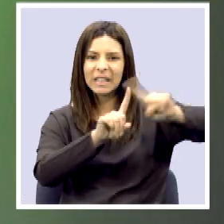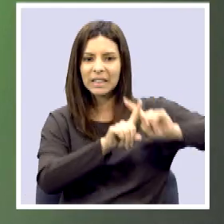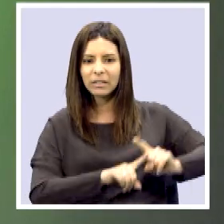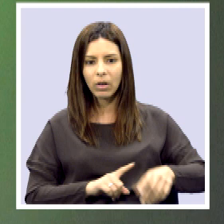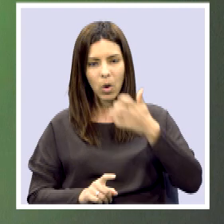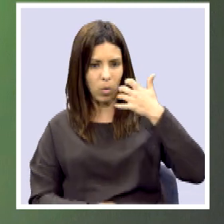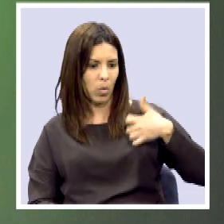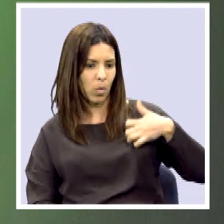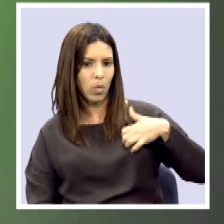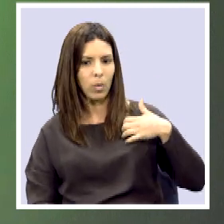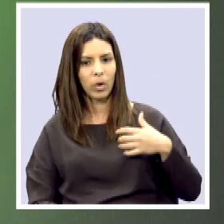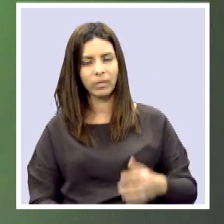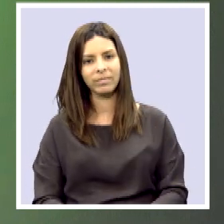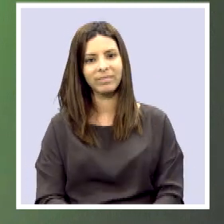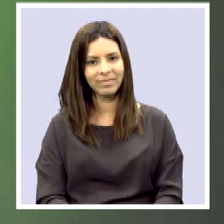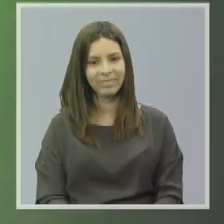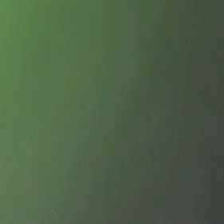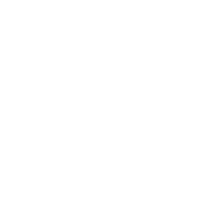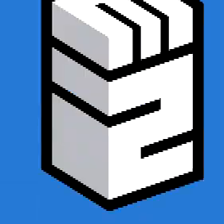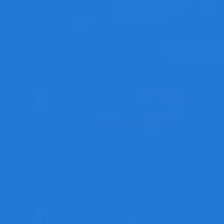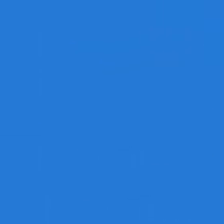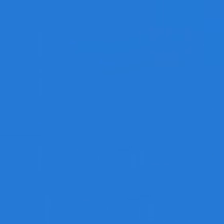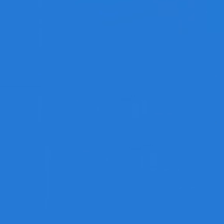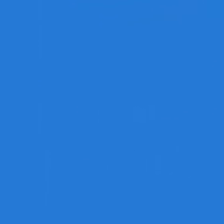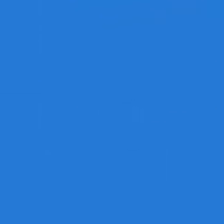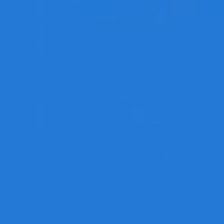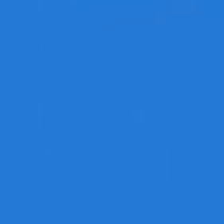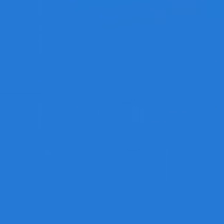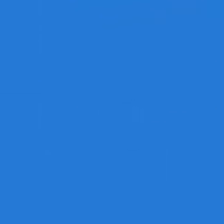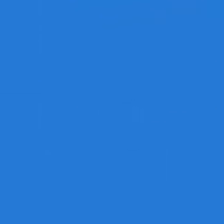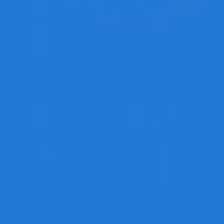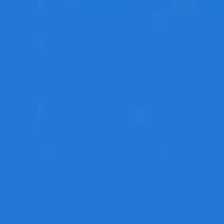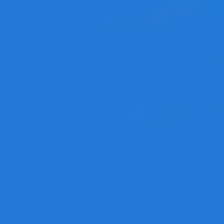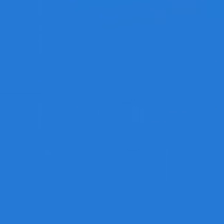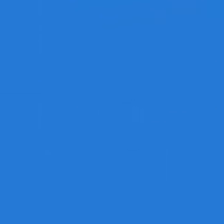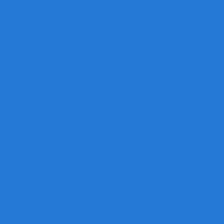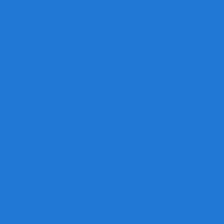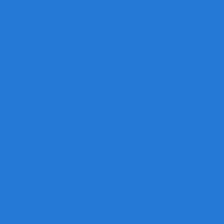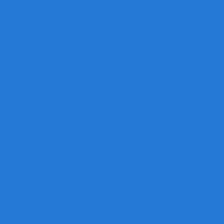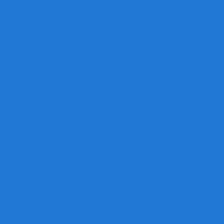Foi uma honra, foi muito bom mesmo.